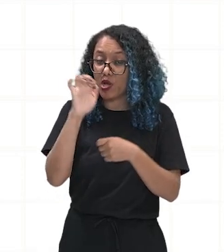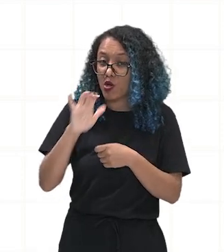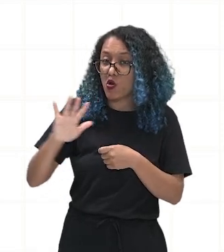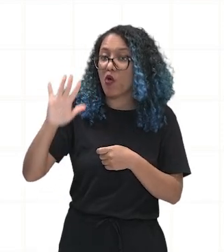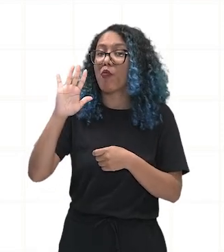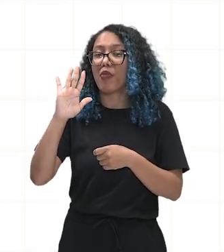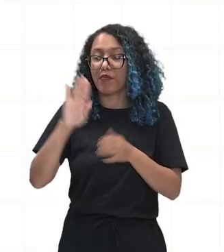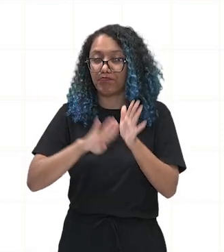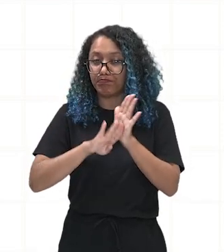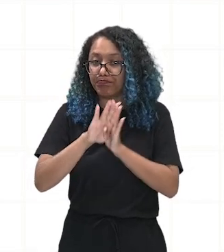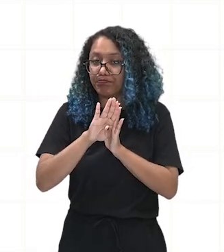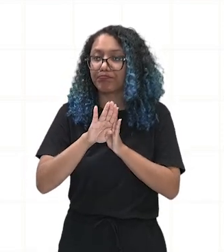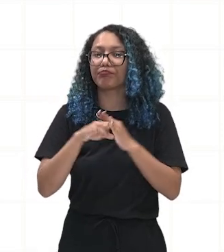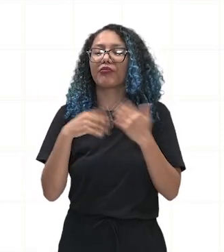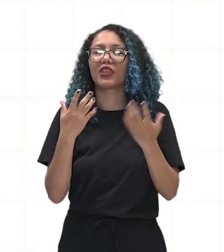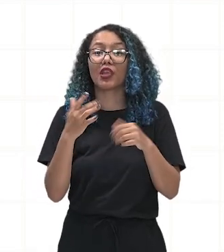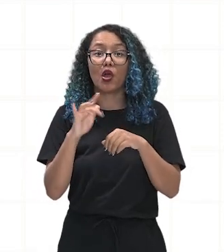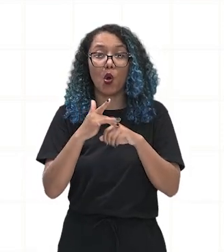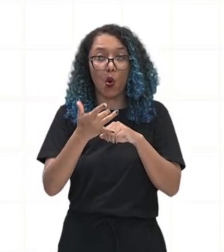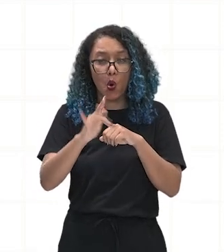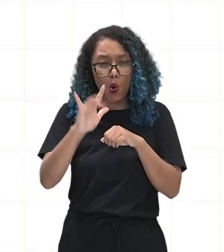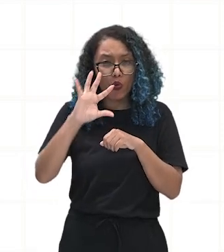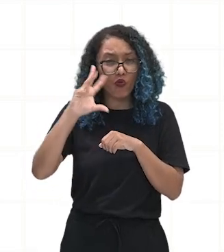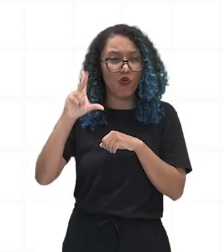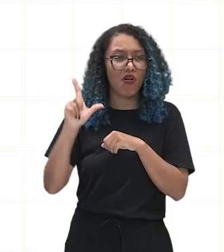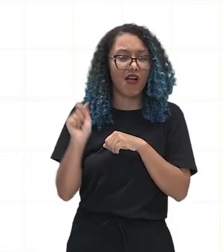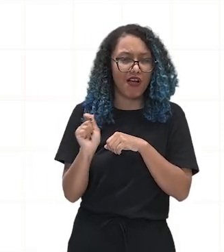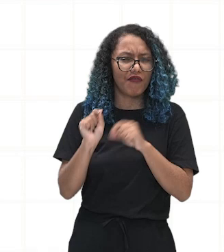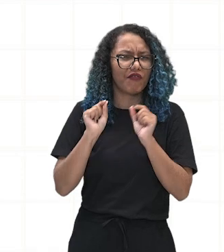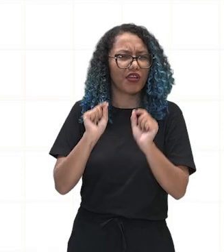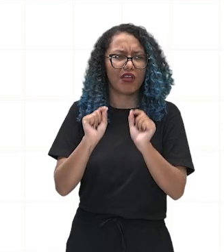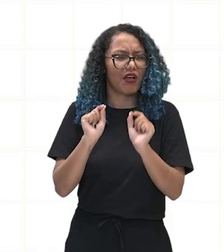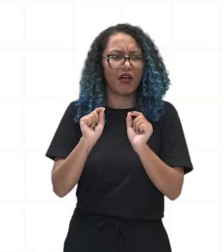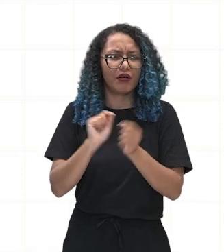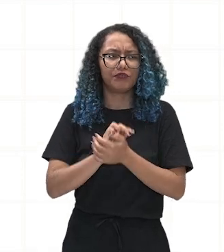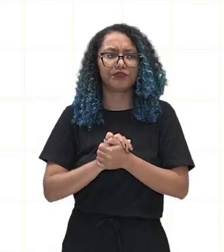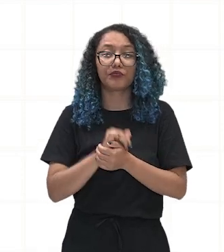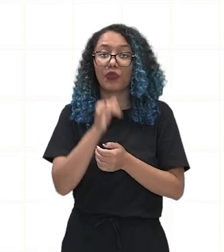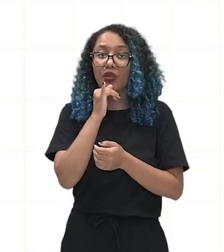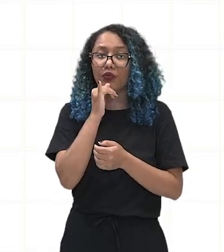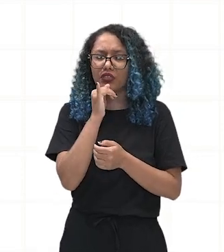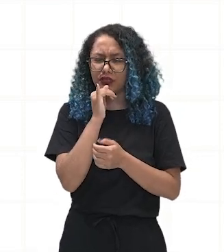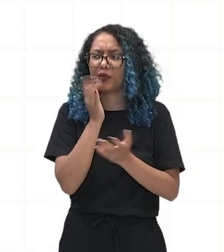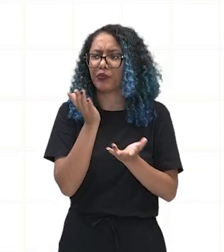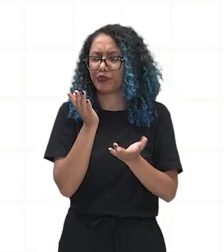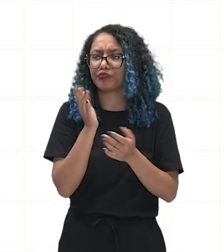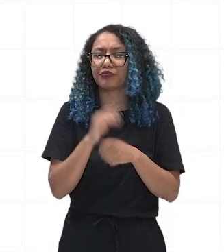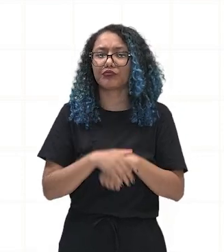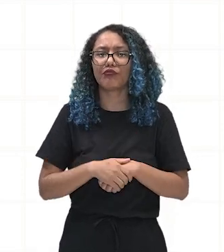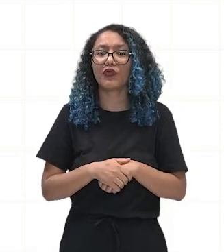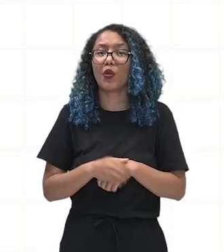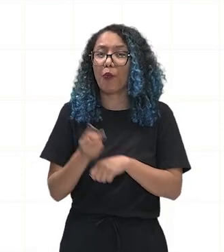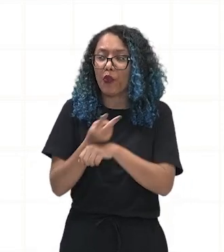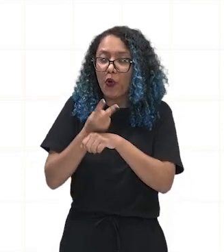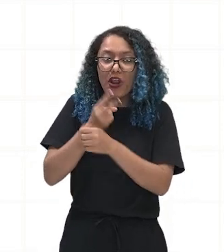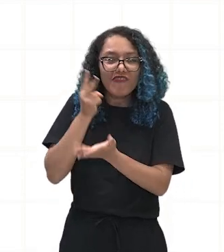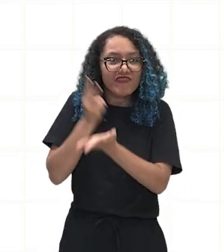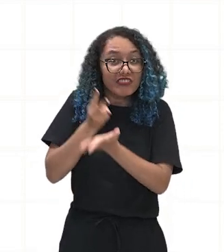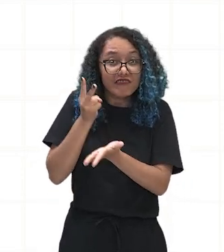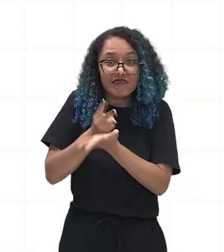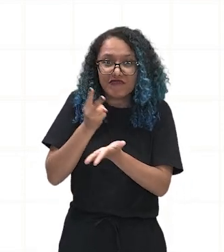europeia. O ouro africano, galerinha, olha só, por exemplo, era muito procurado e ajudava